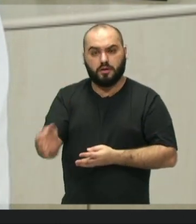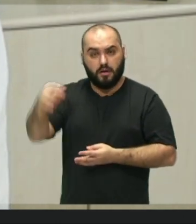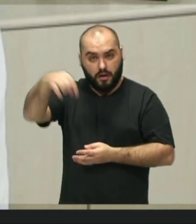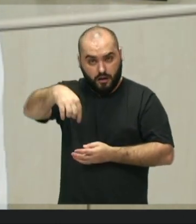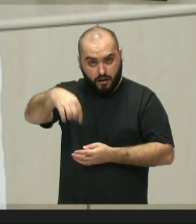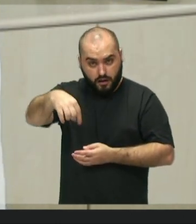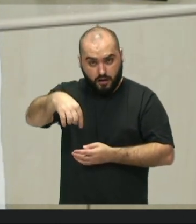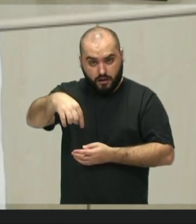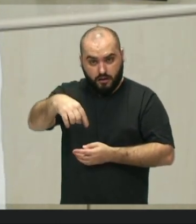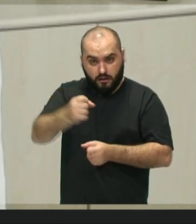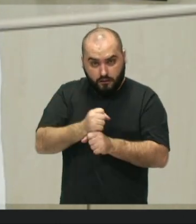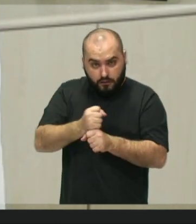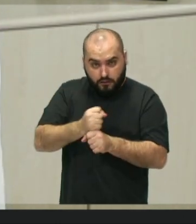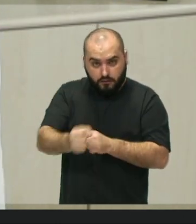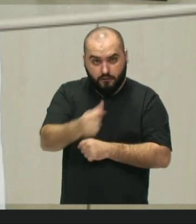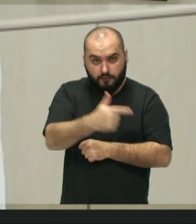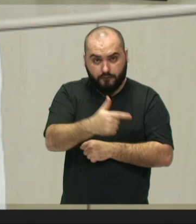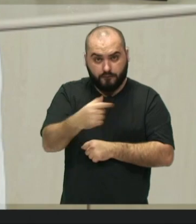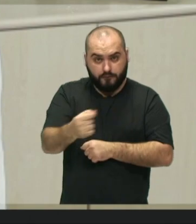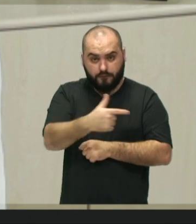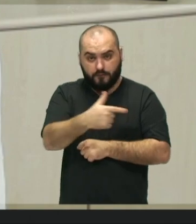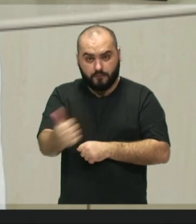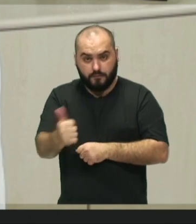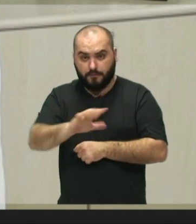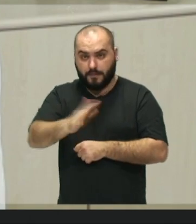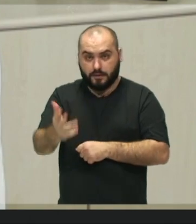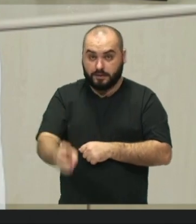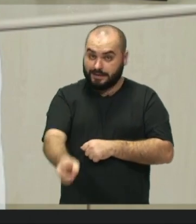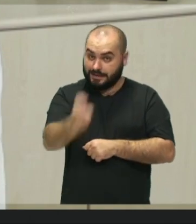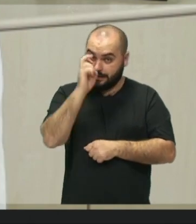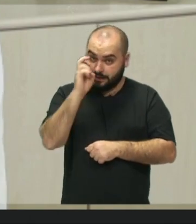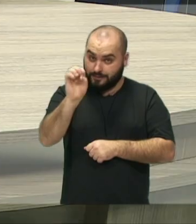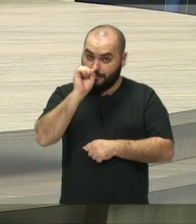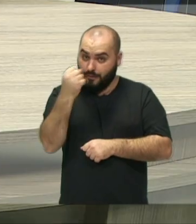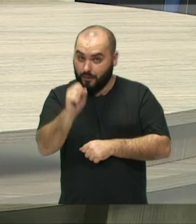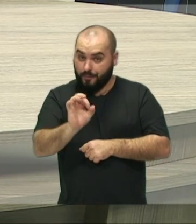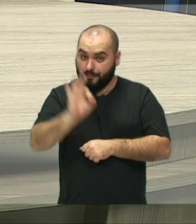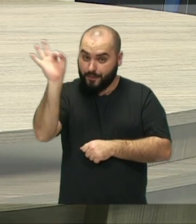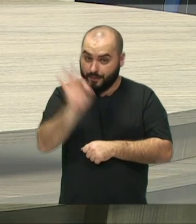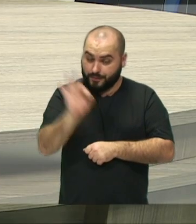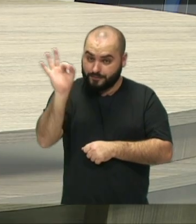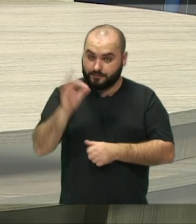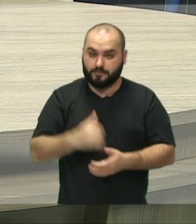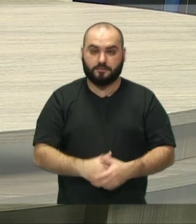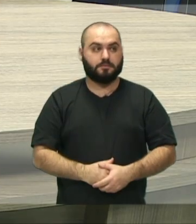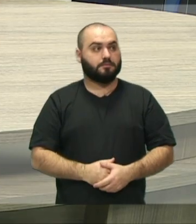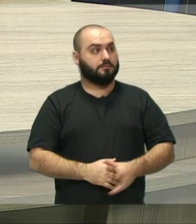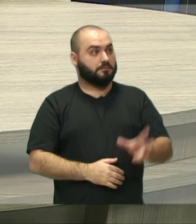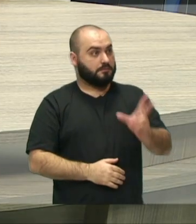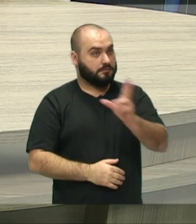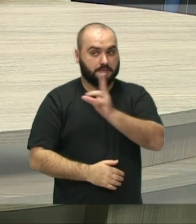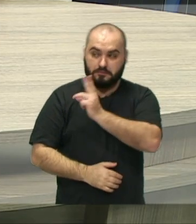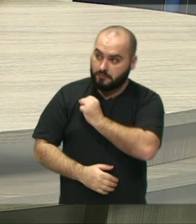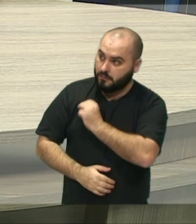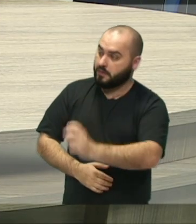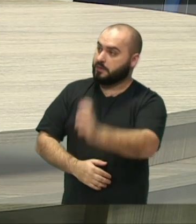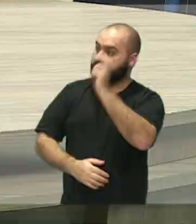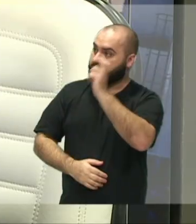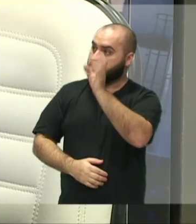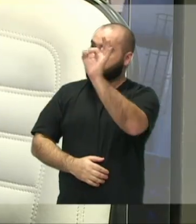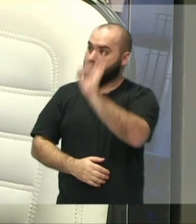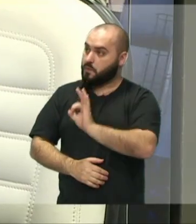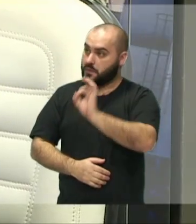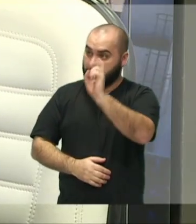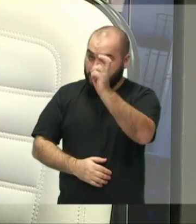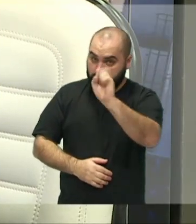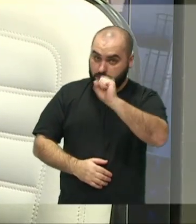de 2021 para uma rede de aproximadamente 58% de atendimento. 58%, então, estima-se que até